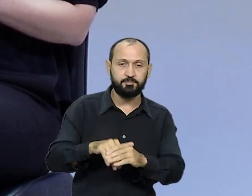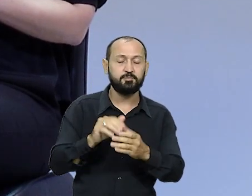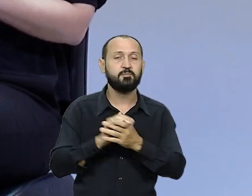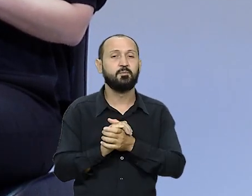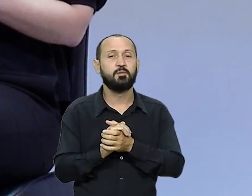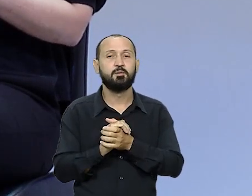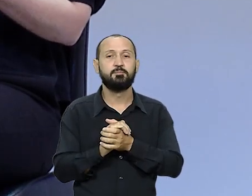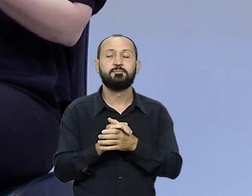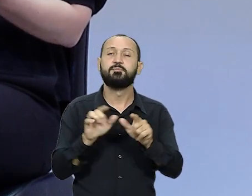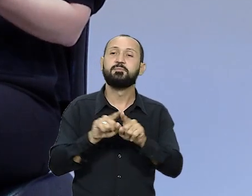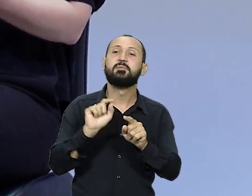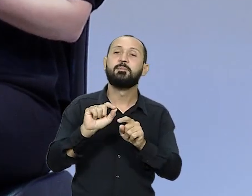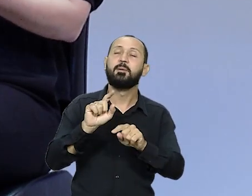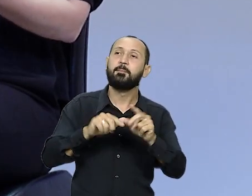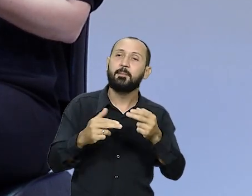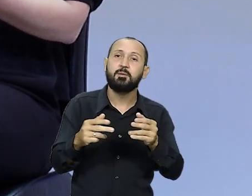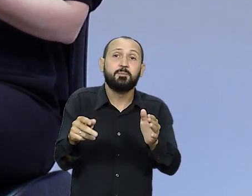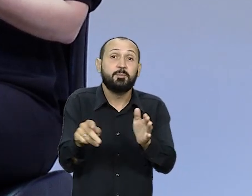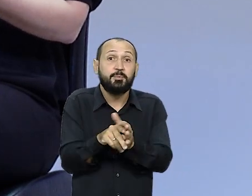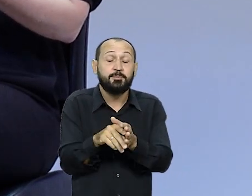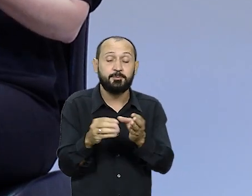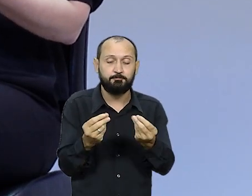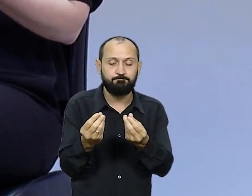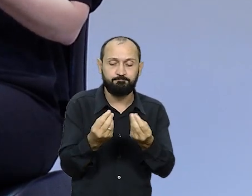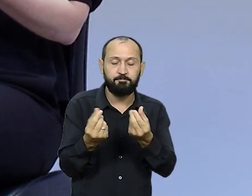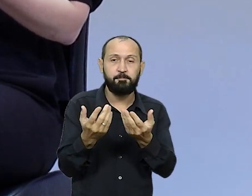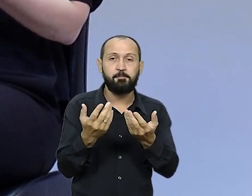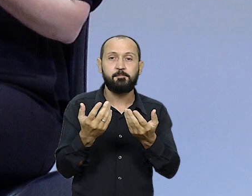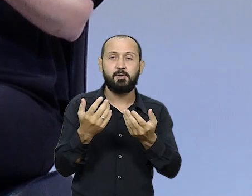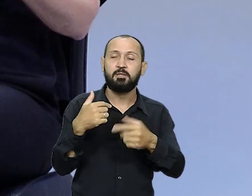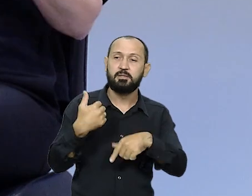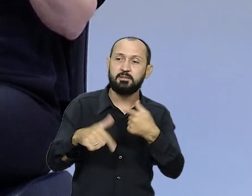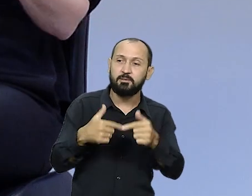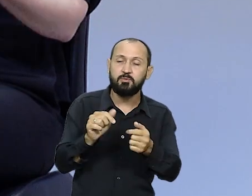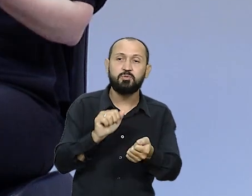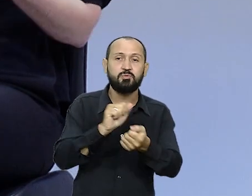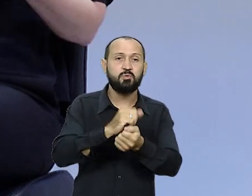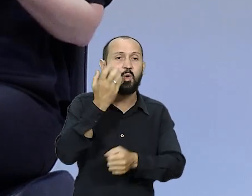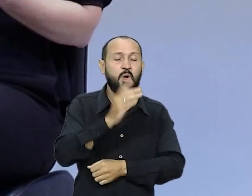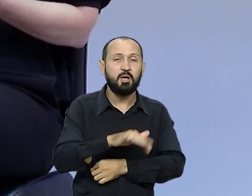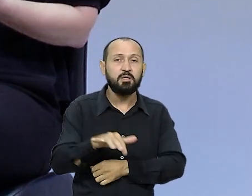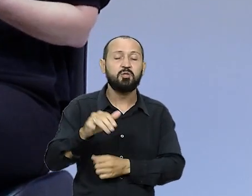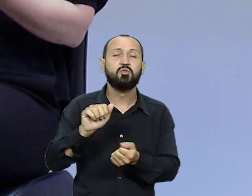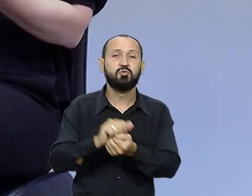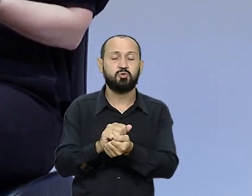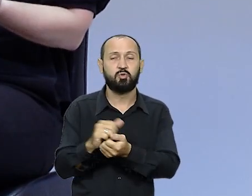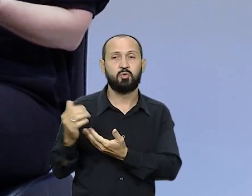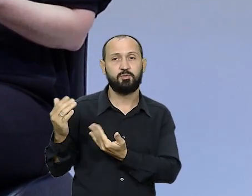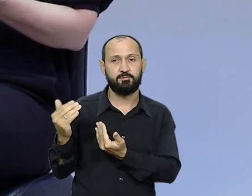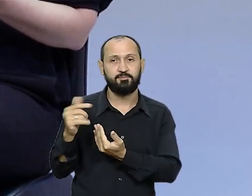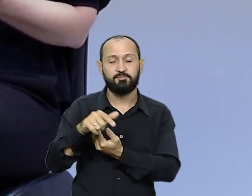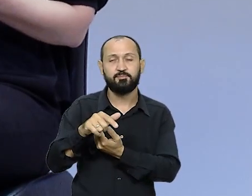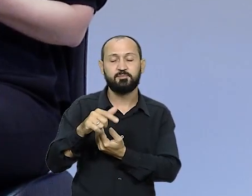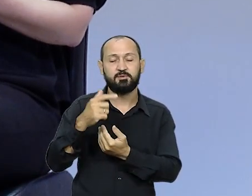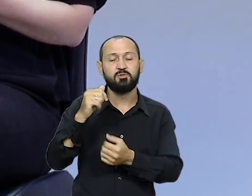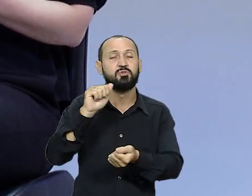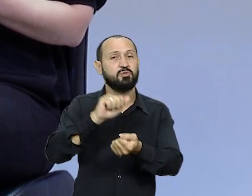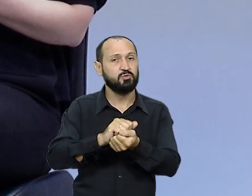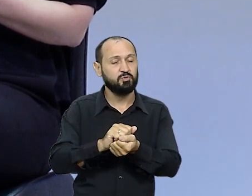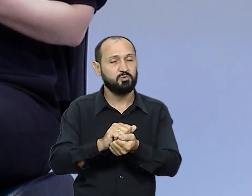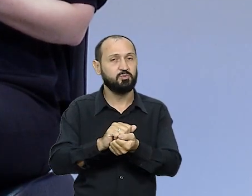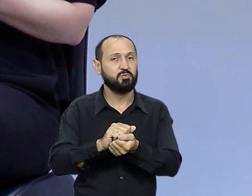eleitoral, e também materializar esse trabalho com as crianças, com os adolescentes e